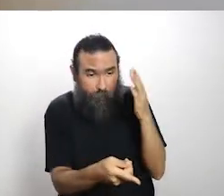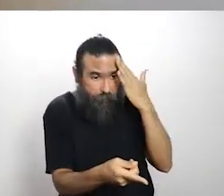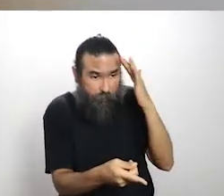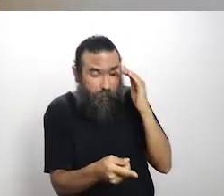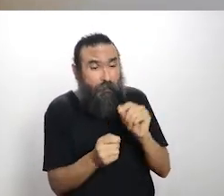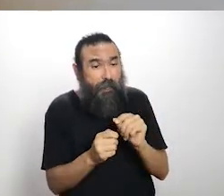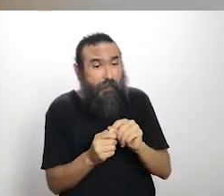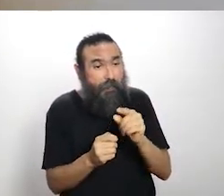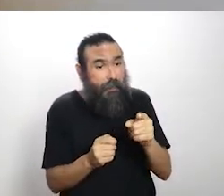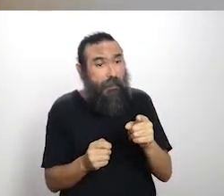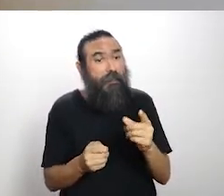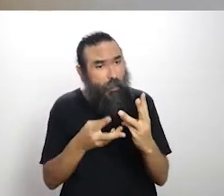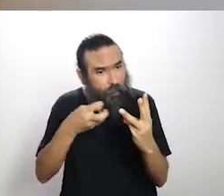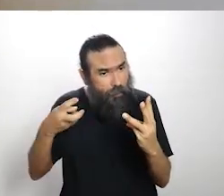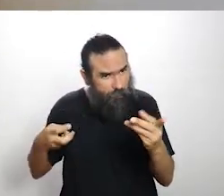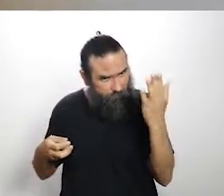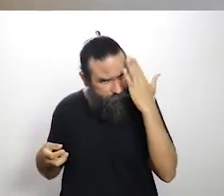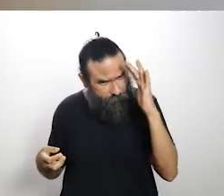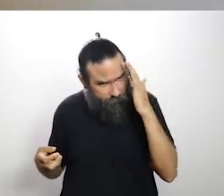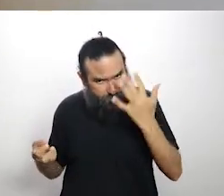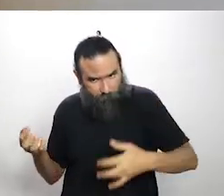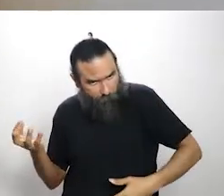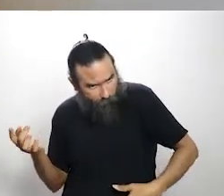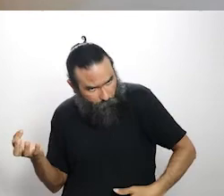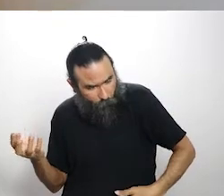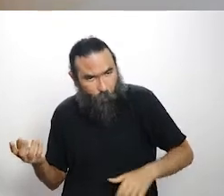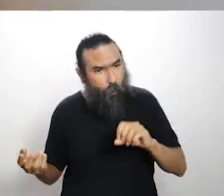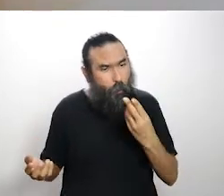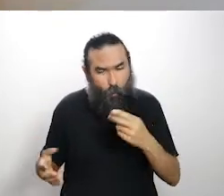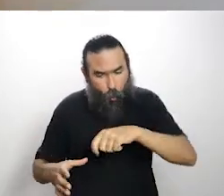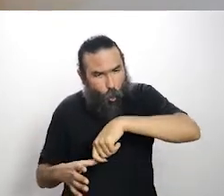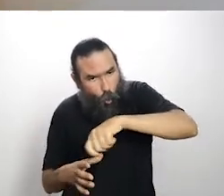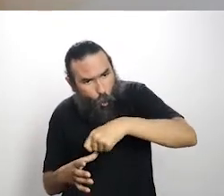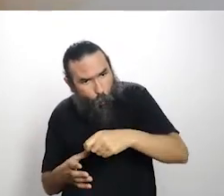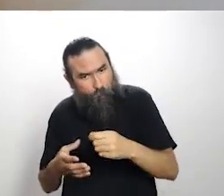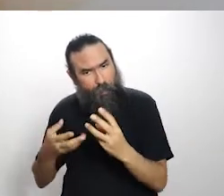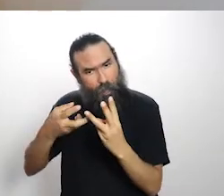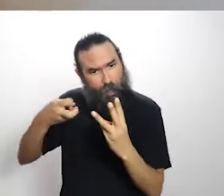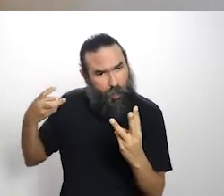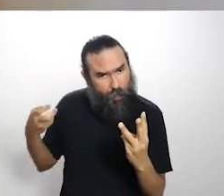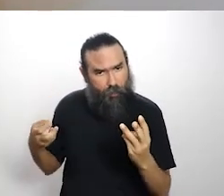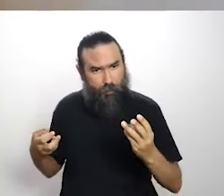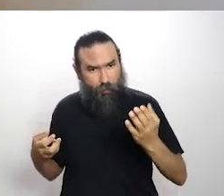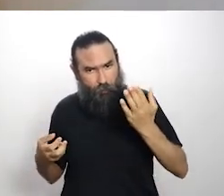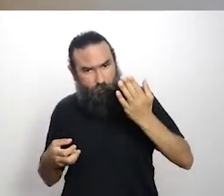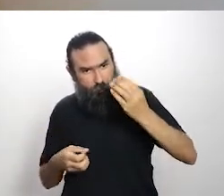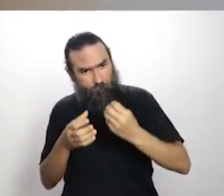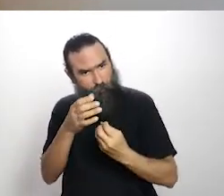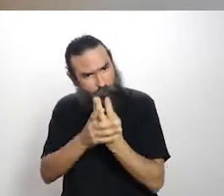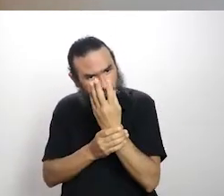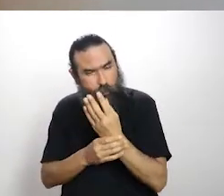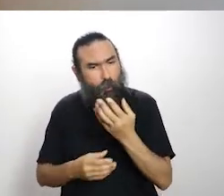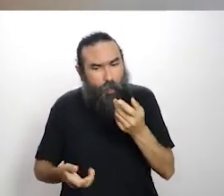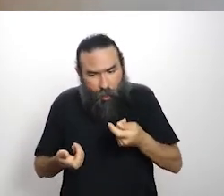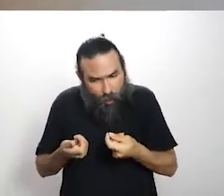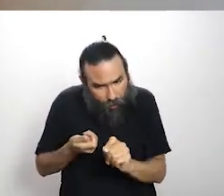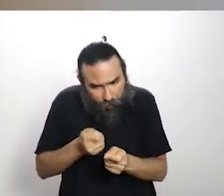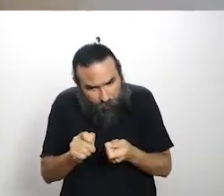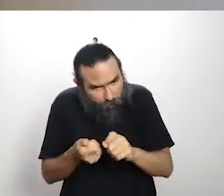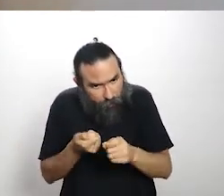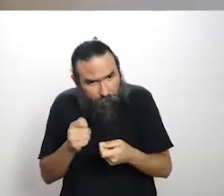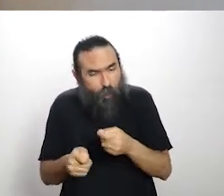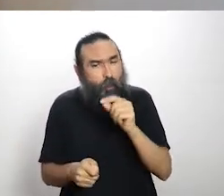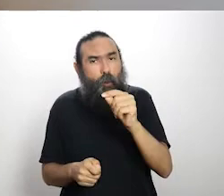culinária tradicional? Sabe tocar uma rabeca, um violão? Sabe fazer o artesanato? Então, esse é